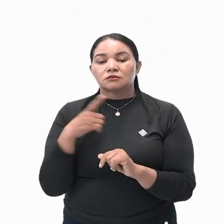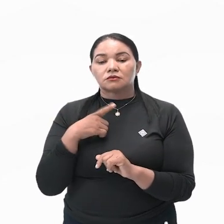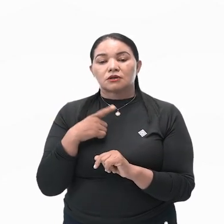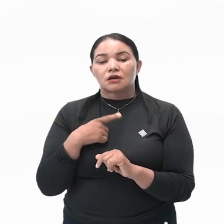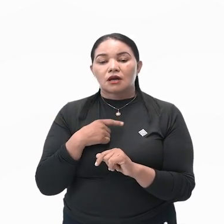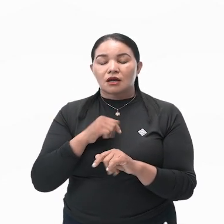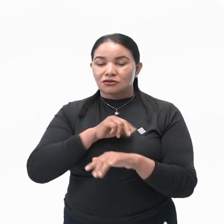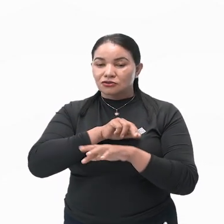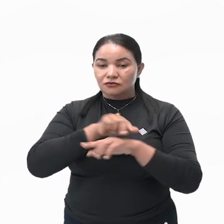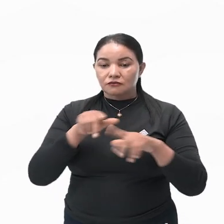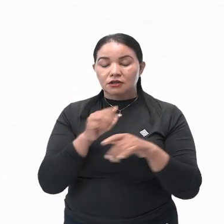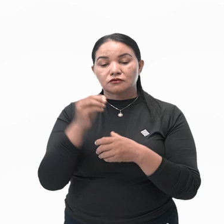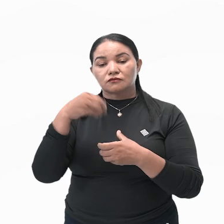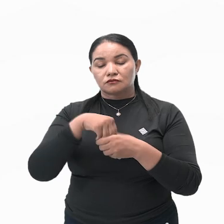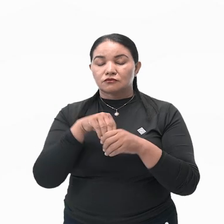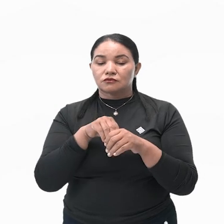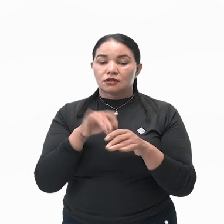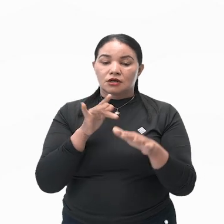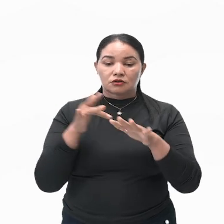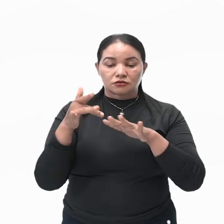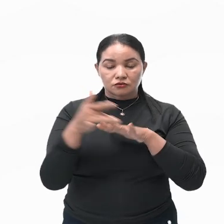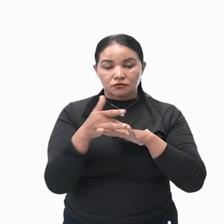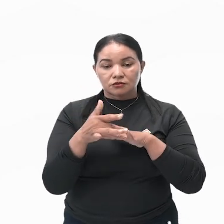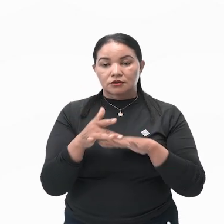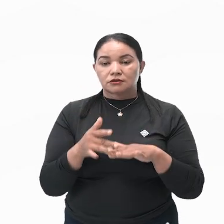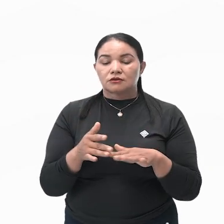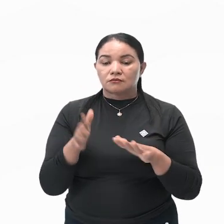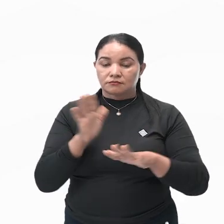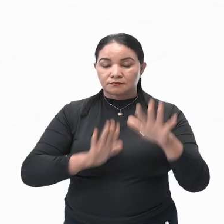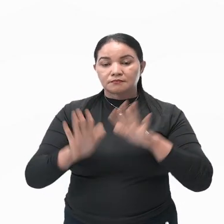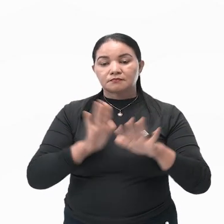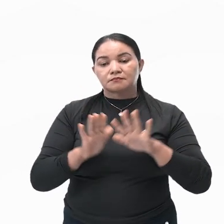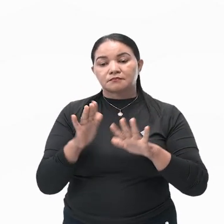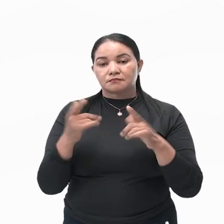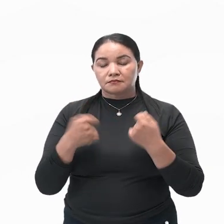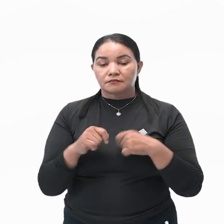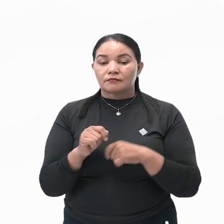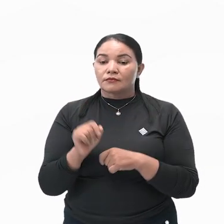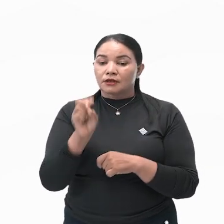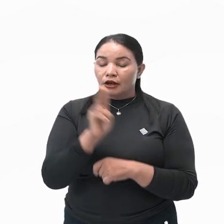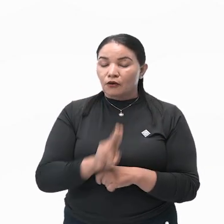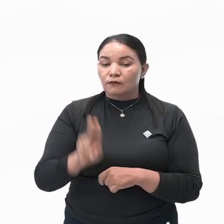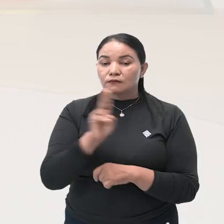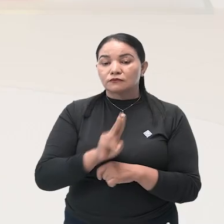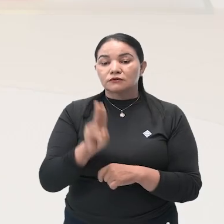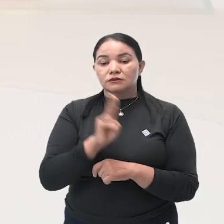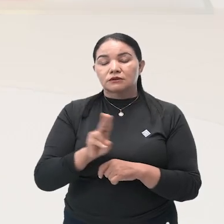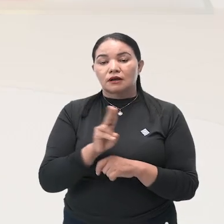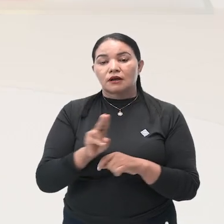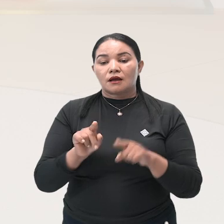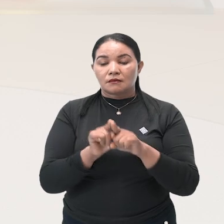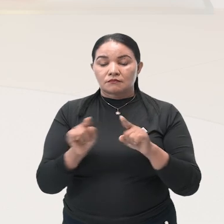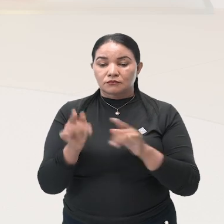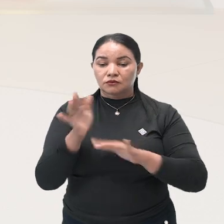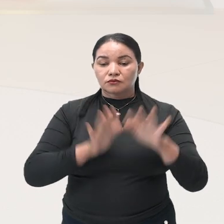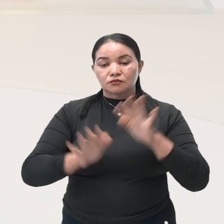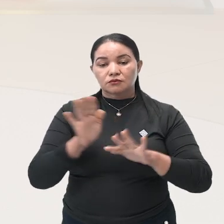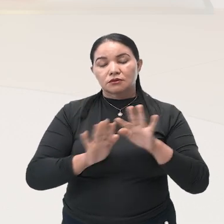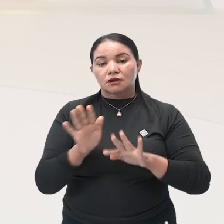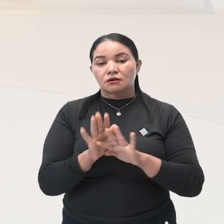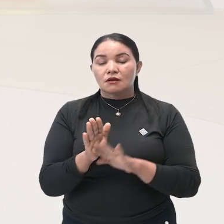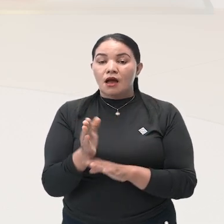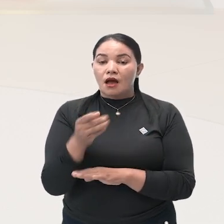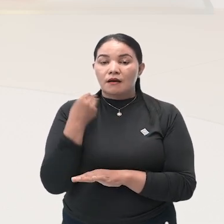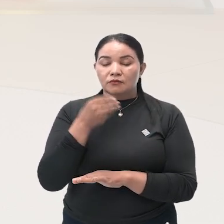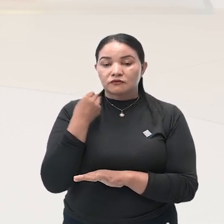nas redes sociais de uma forma geral, tá bom? Então, a gente tem que fazer o bom uso desses espaços, aproveitar o espaço que a